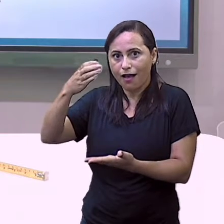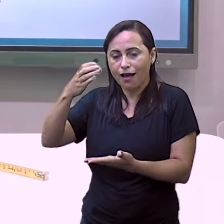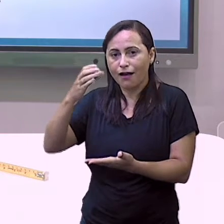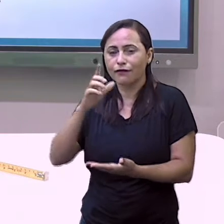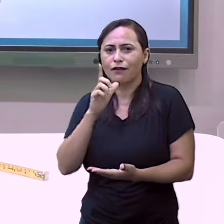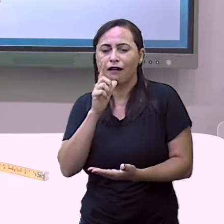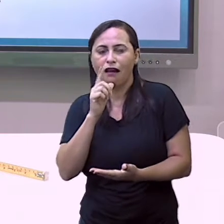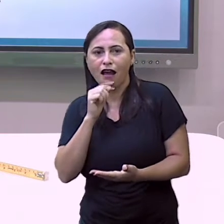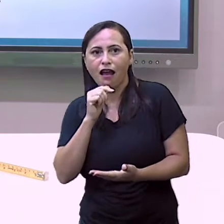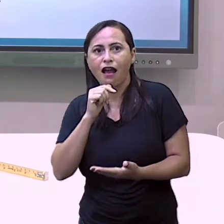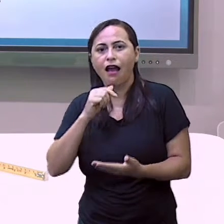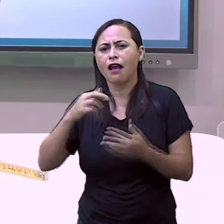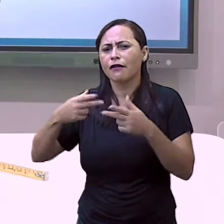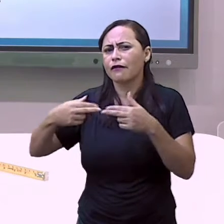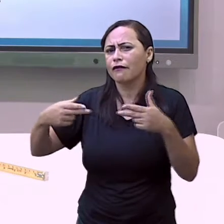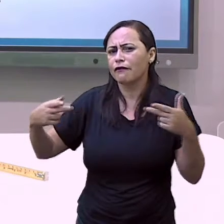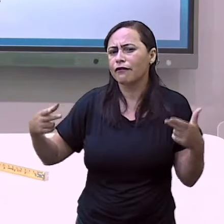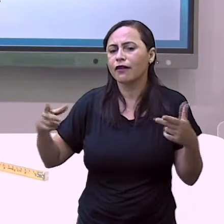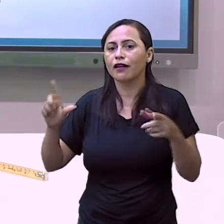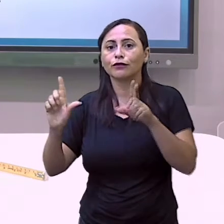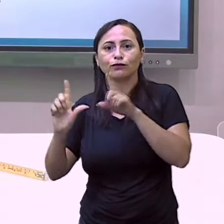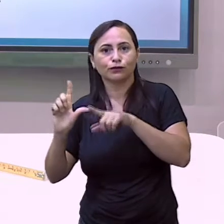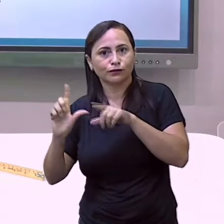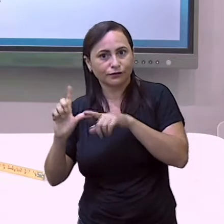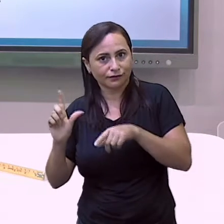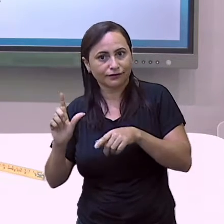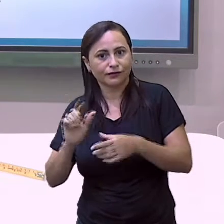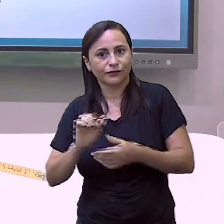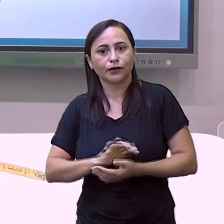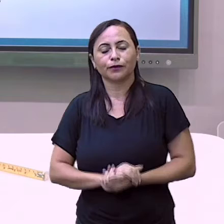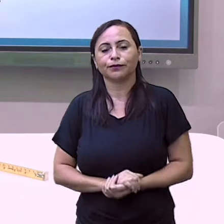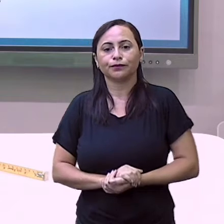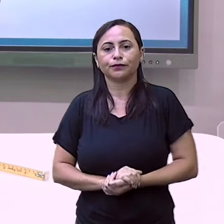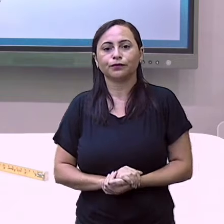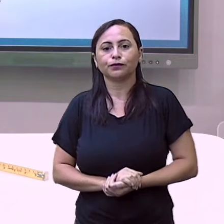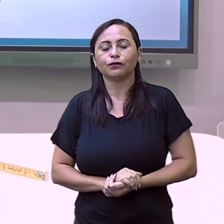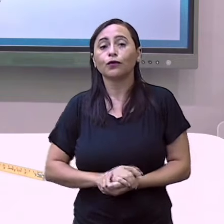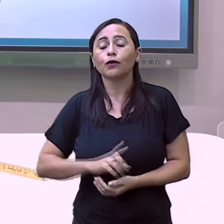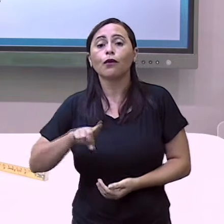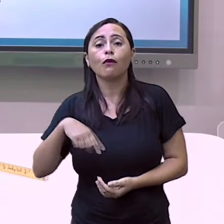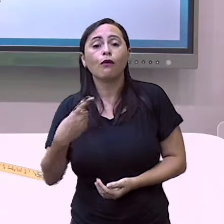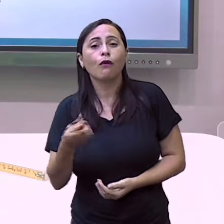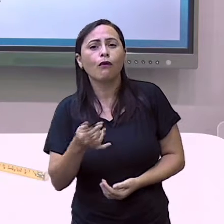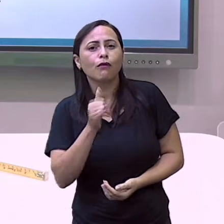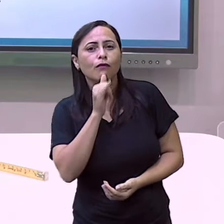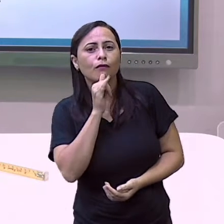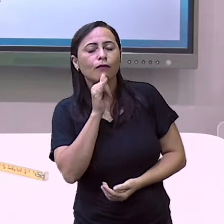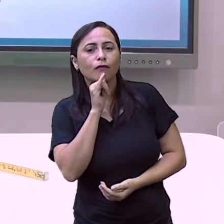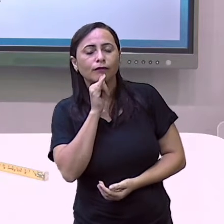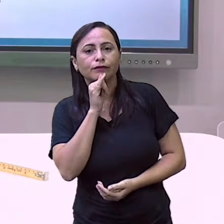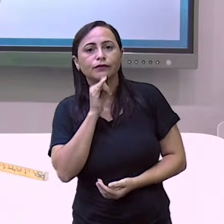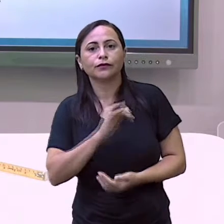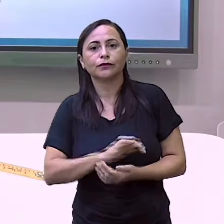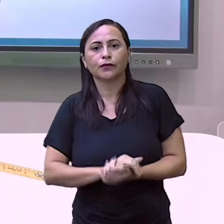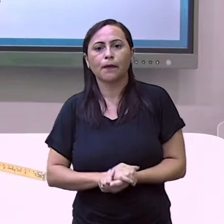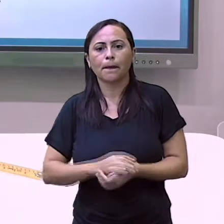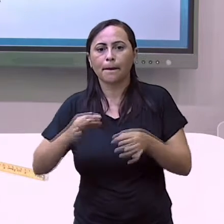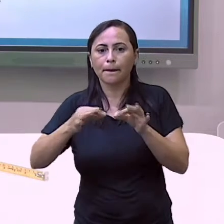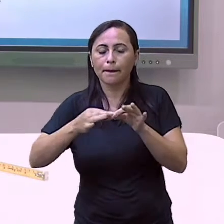litros, estamos falando de capacidade. Outra que nós podemos citar aqui é a medida